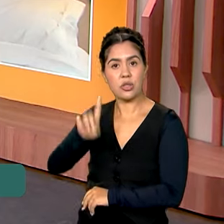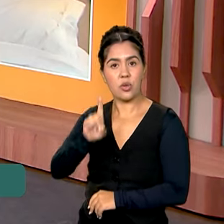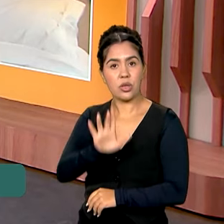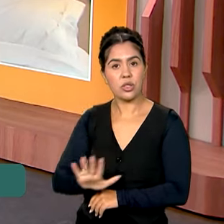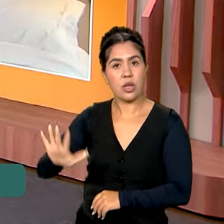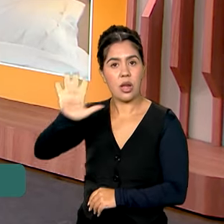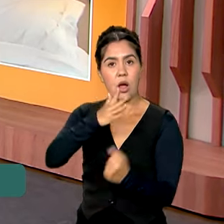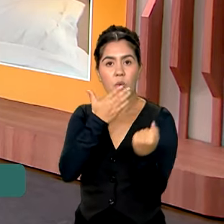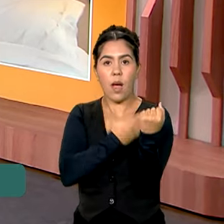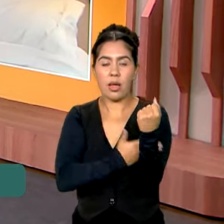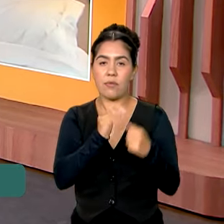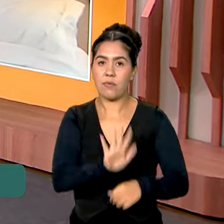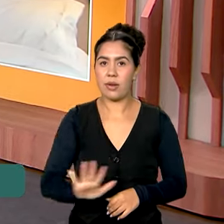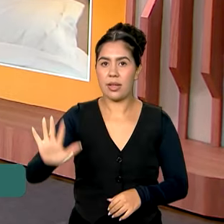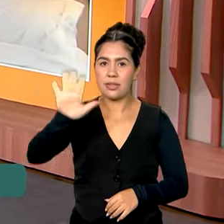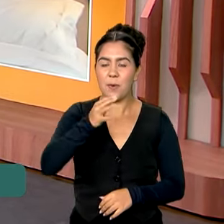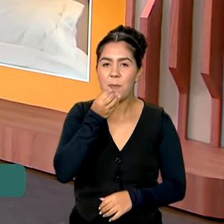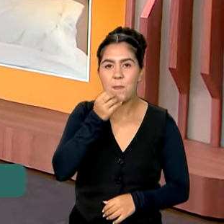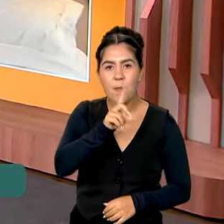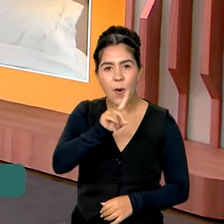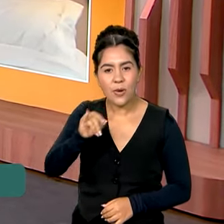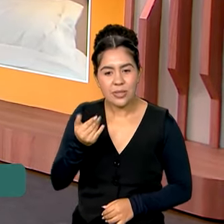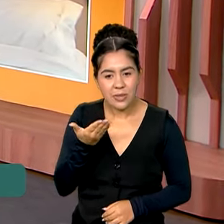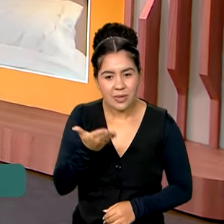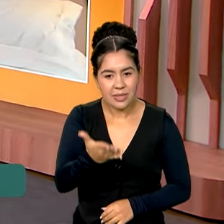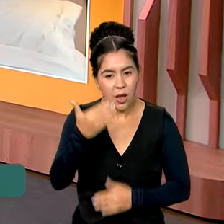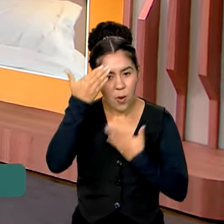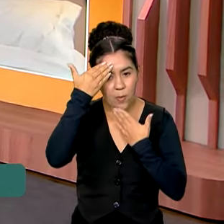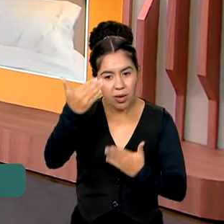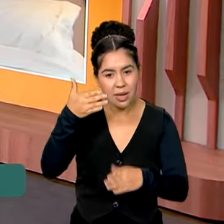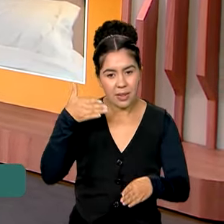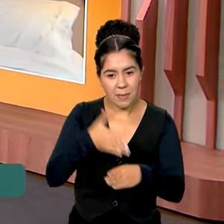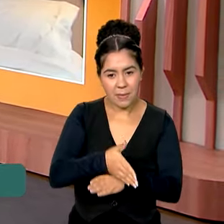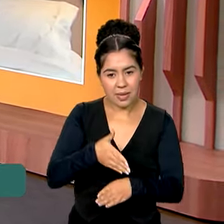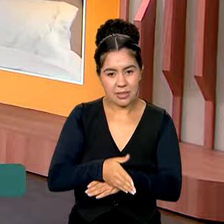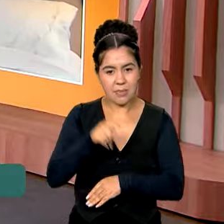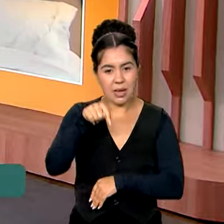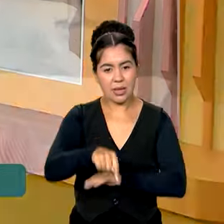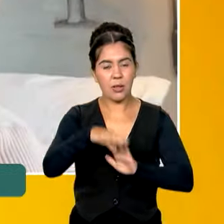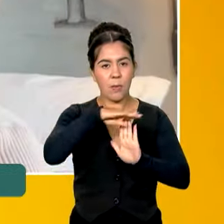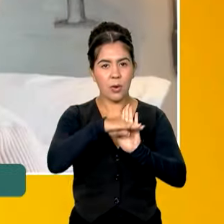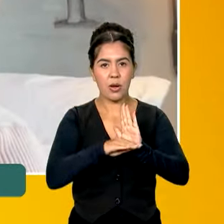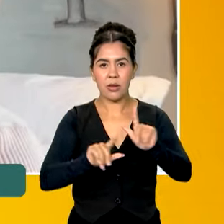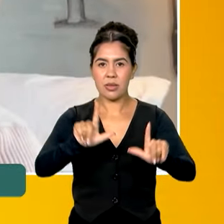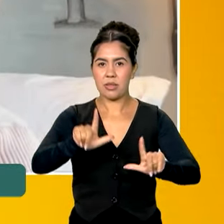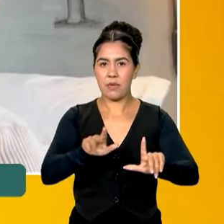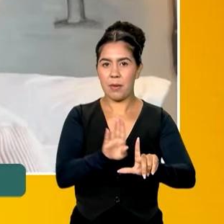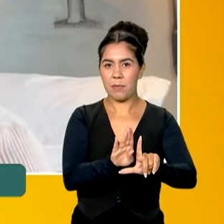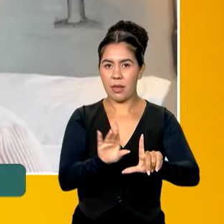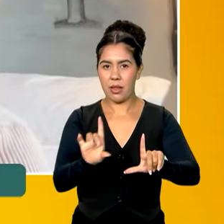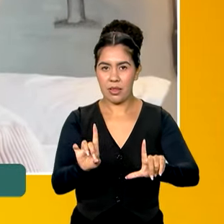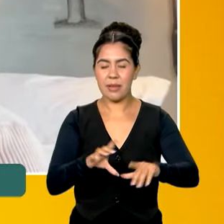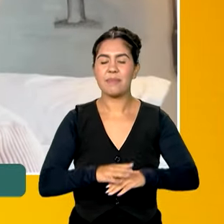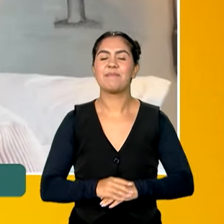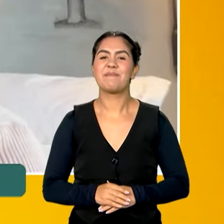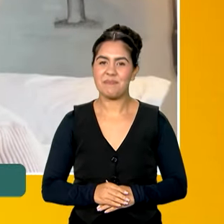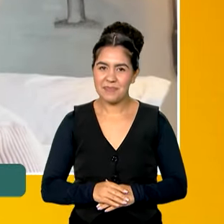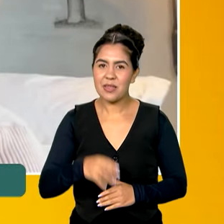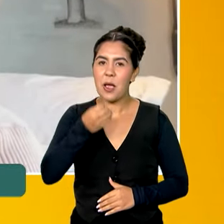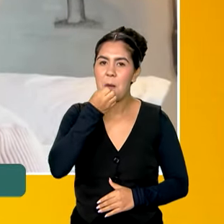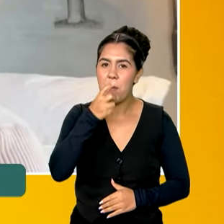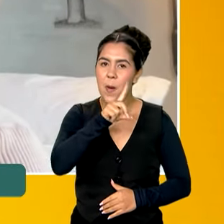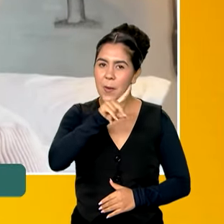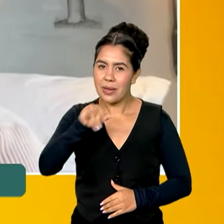Nacional. Bom dia, Flávia, obrigada por participar do Brasil em Dia. Bom dia, Vanessa. Eu que